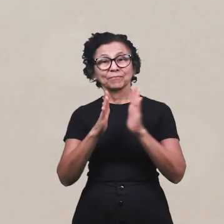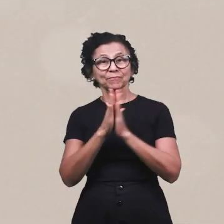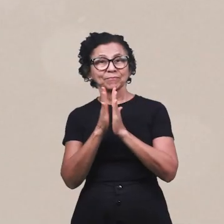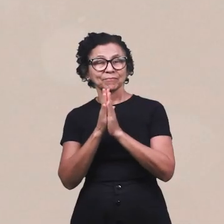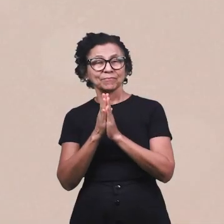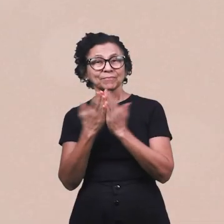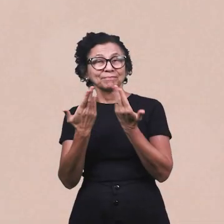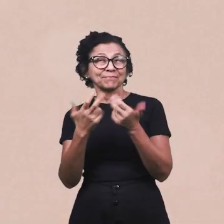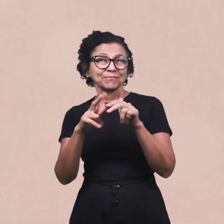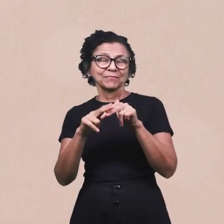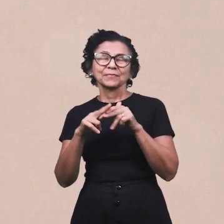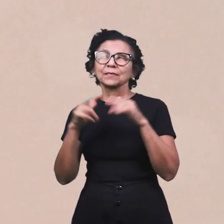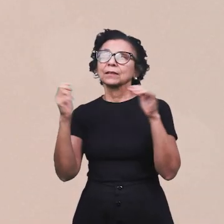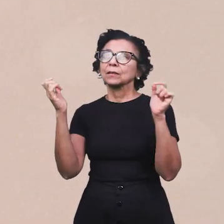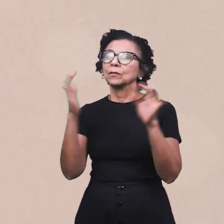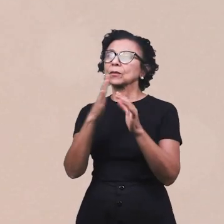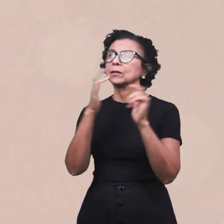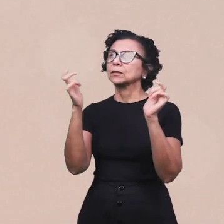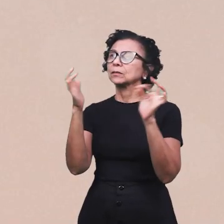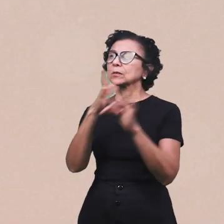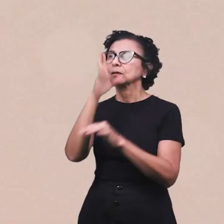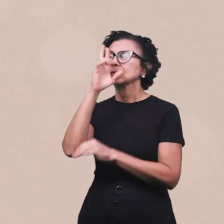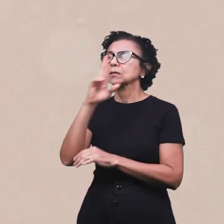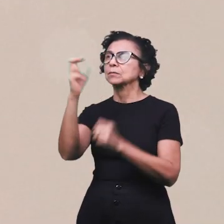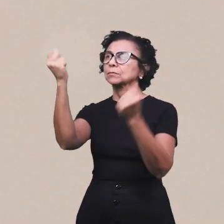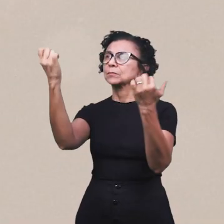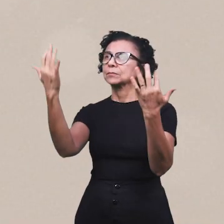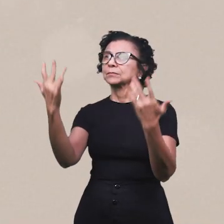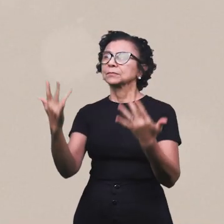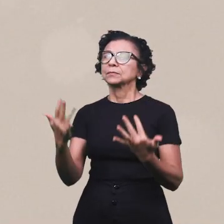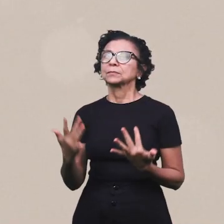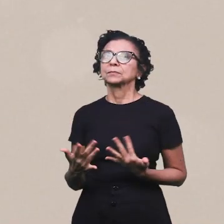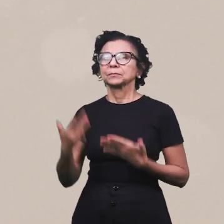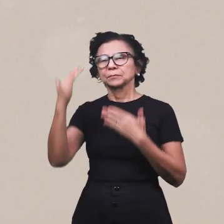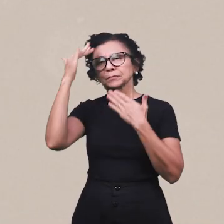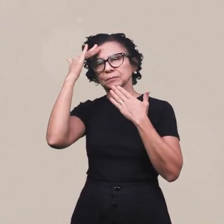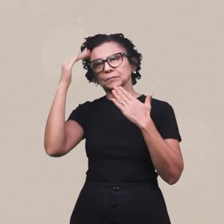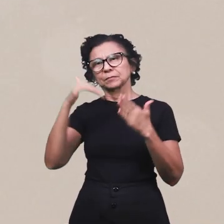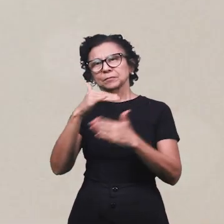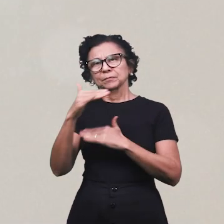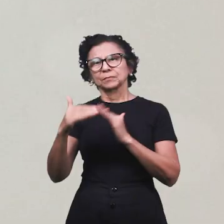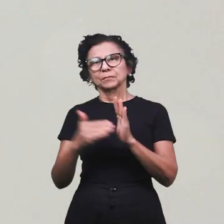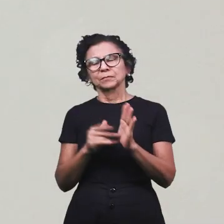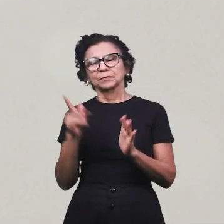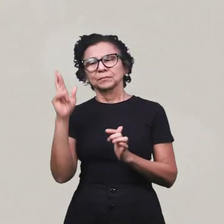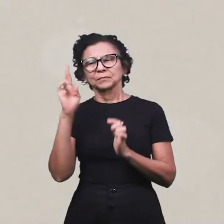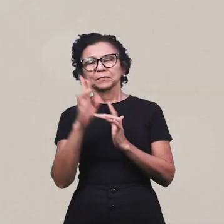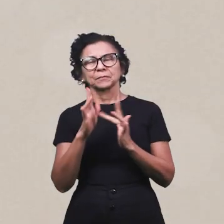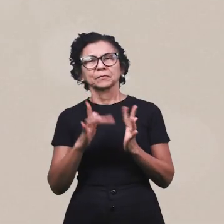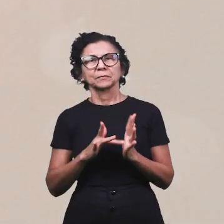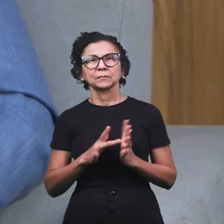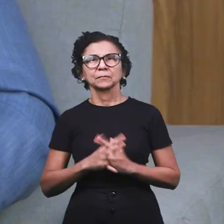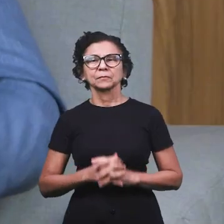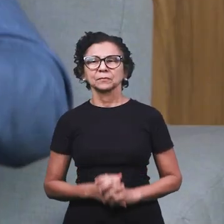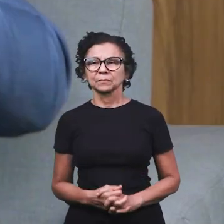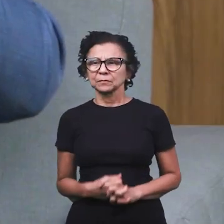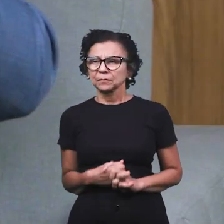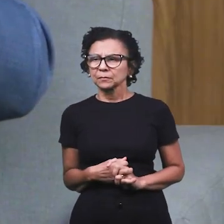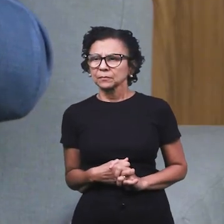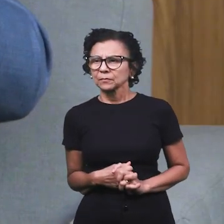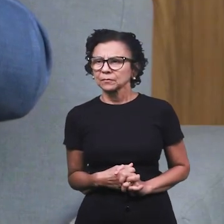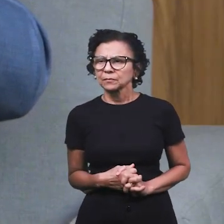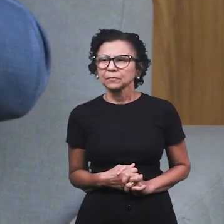só tenho a glorificar o Senhor pelas bênçãos alcançadas. Desde já agradeço a todos e a paz do Senhor Jesus. Ao nosso